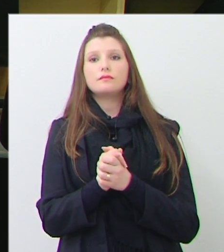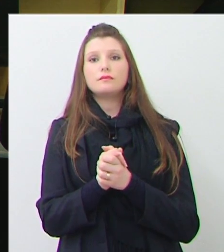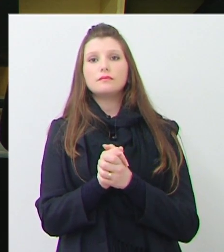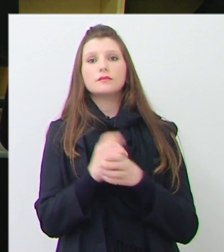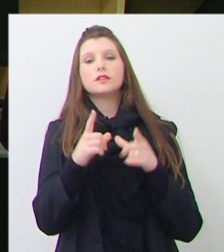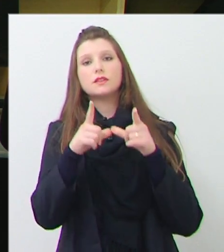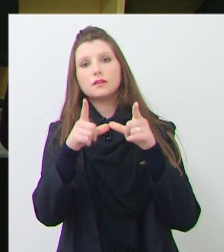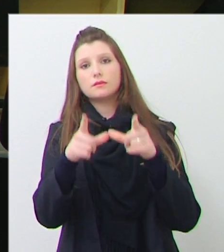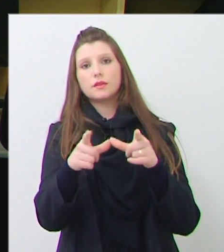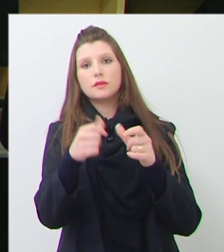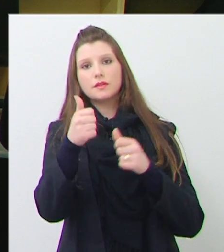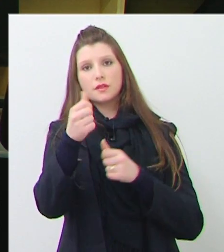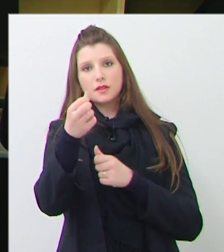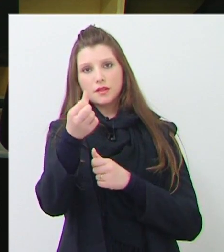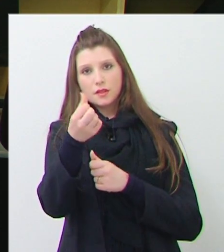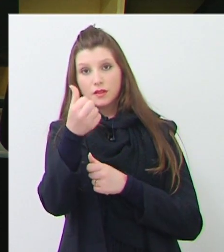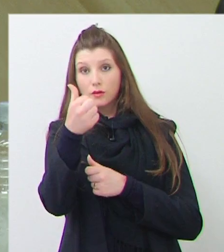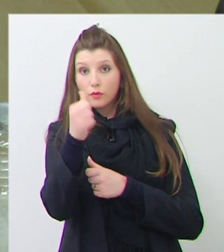Requerimento